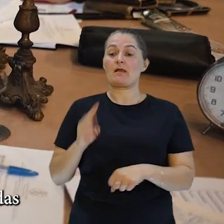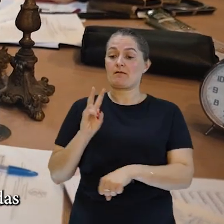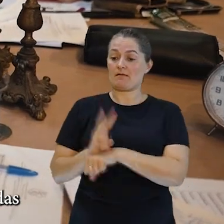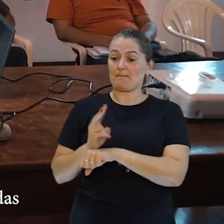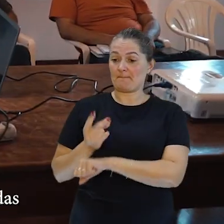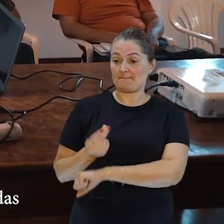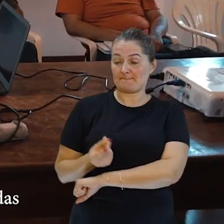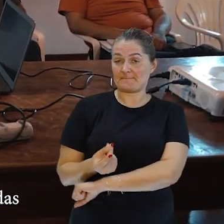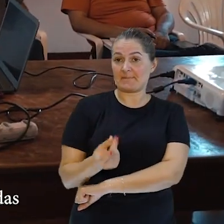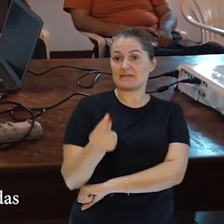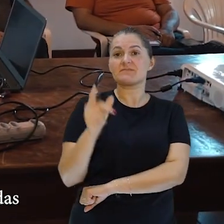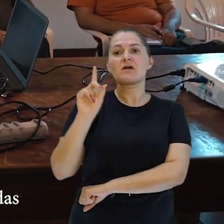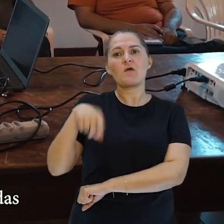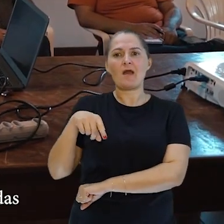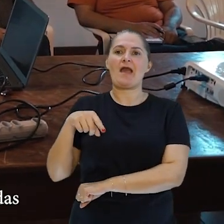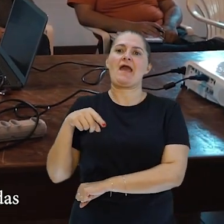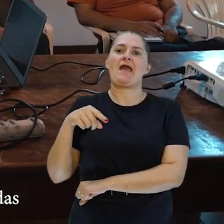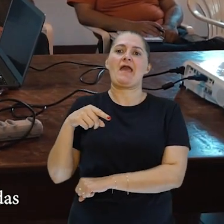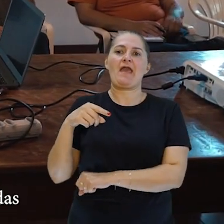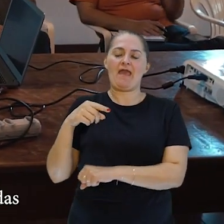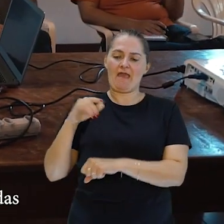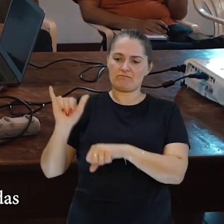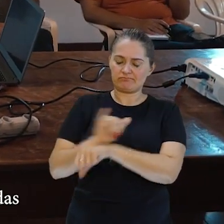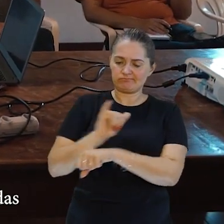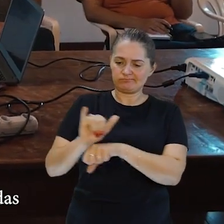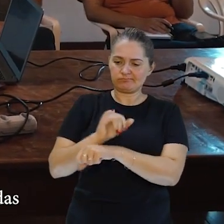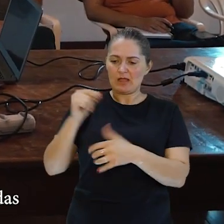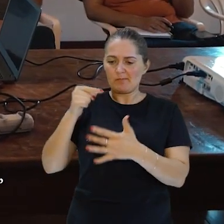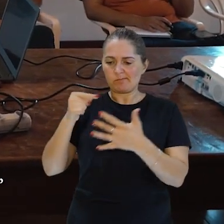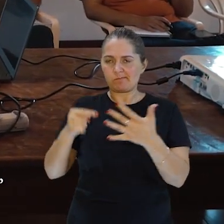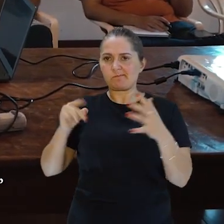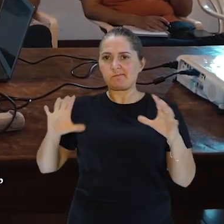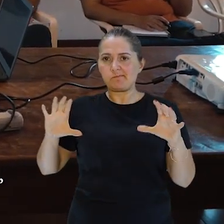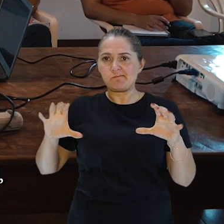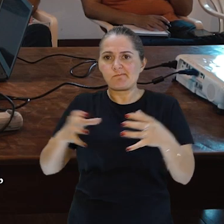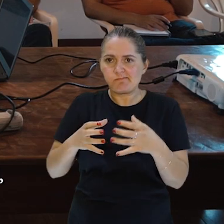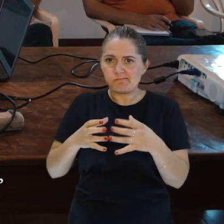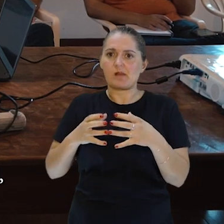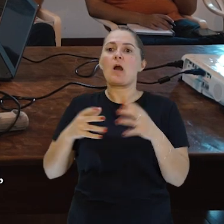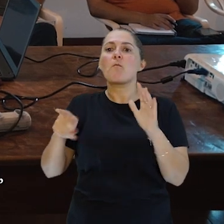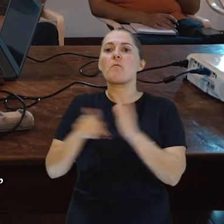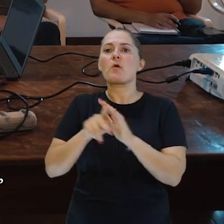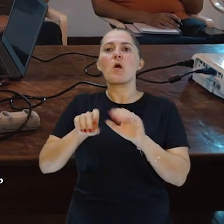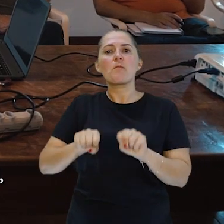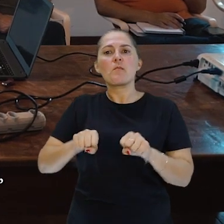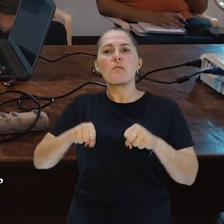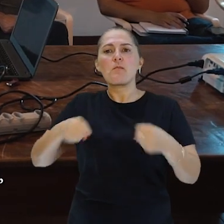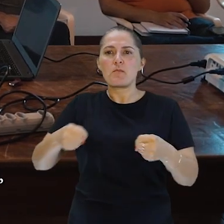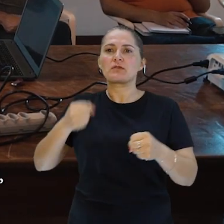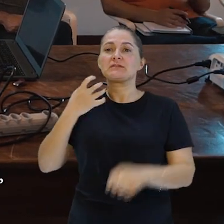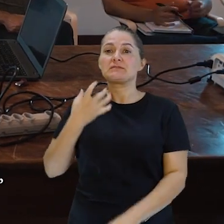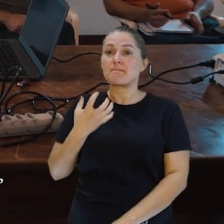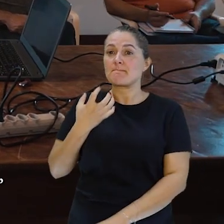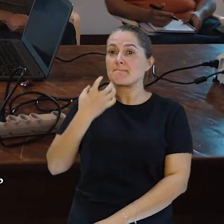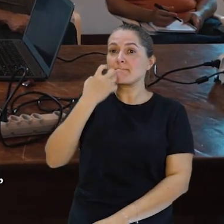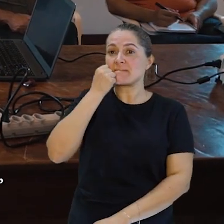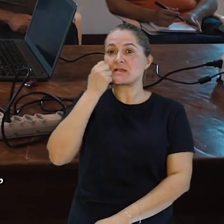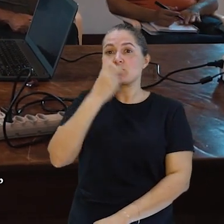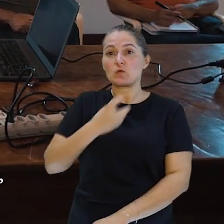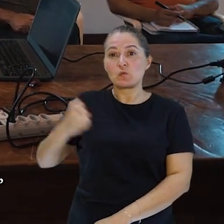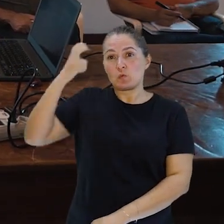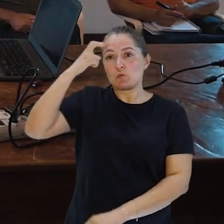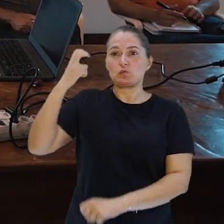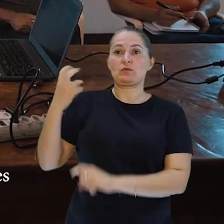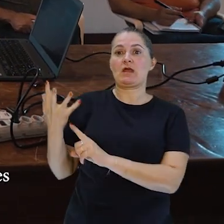A preservação, então, é sempre um conjunto ali de medidas para proteger o patrimônio, seja cultural, ou histórico,